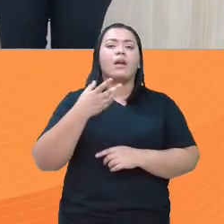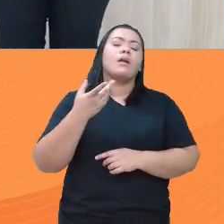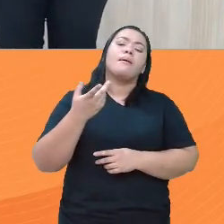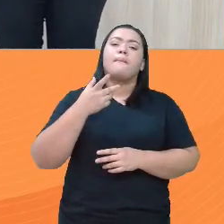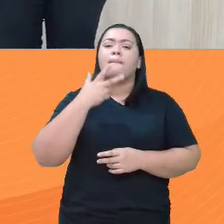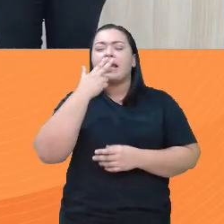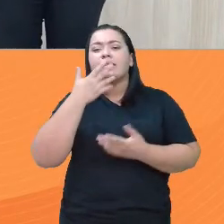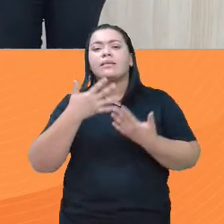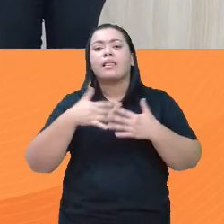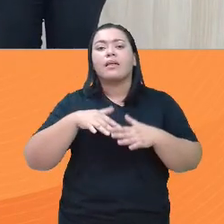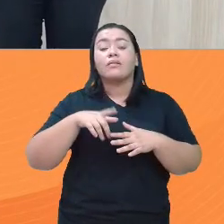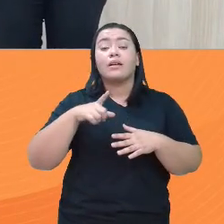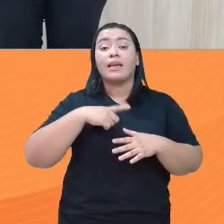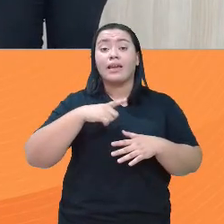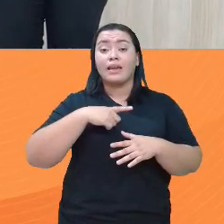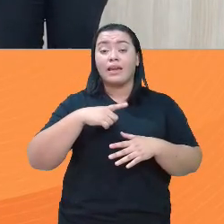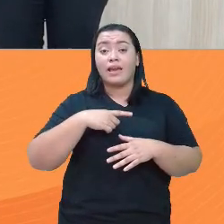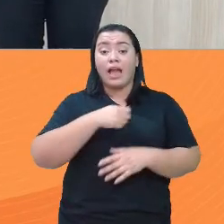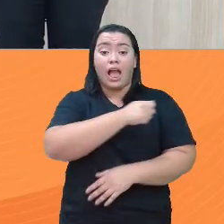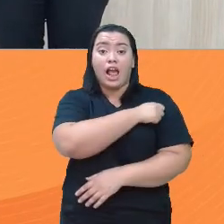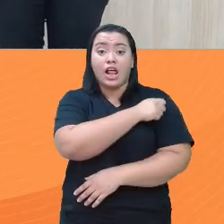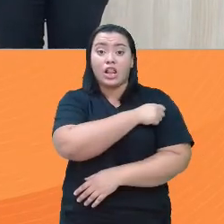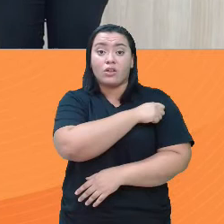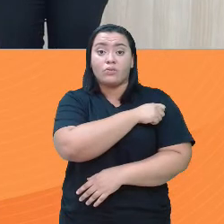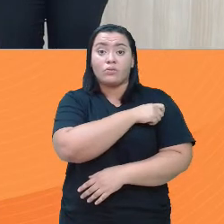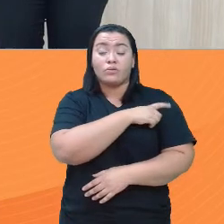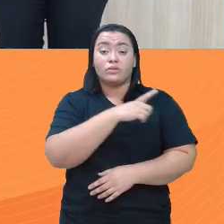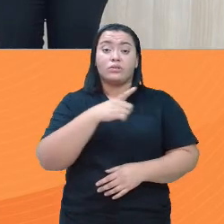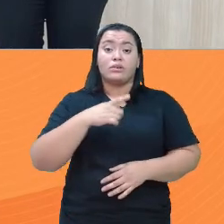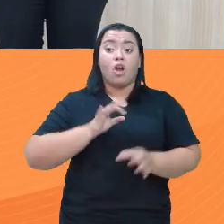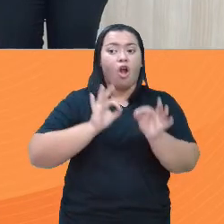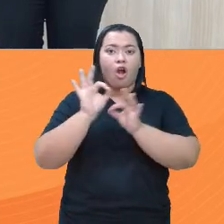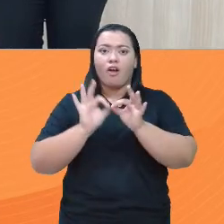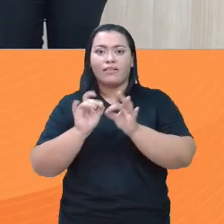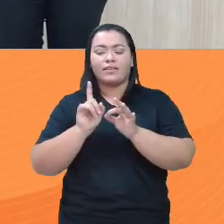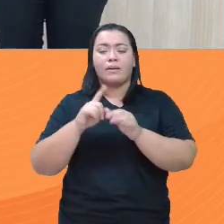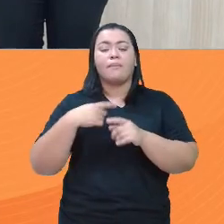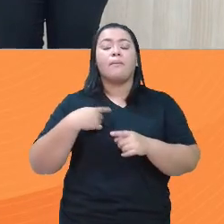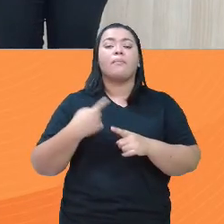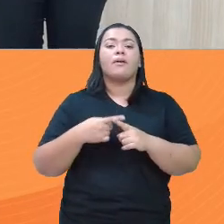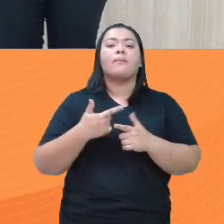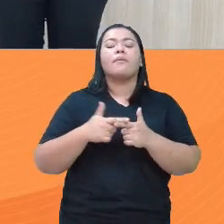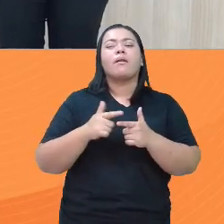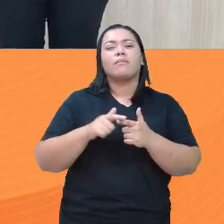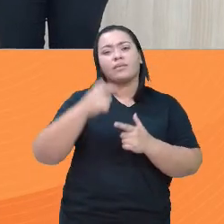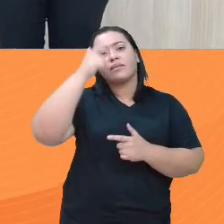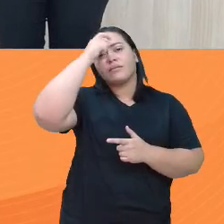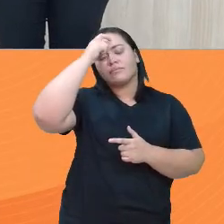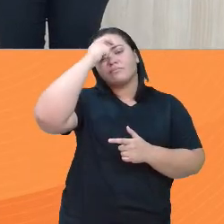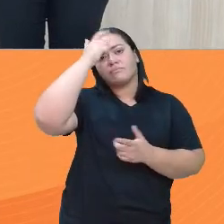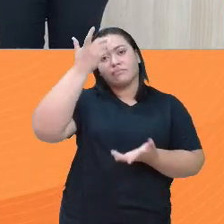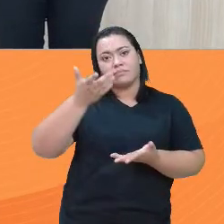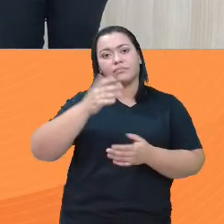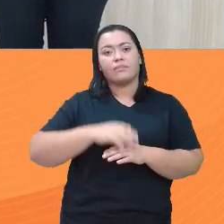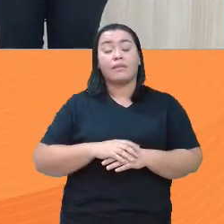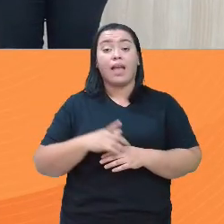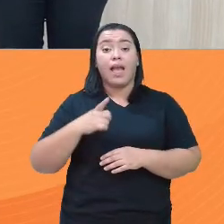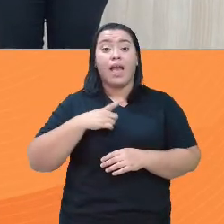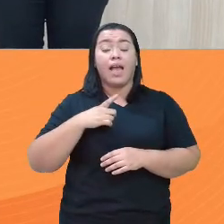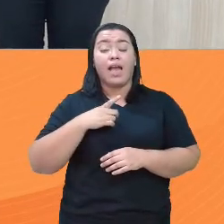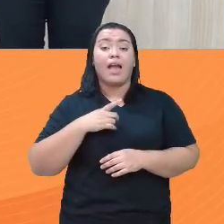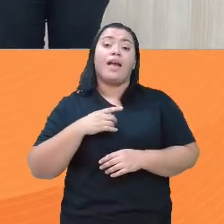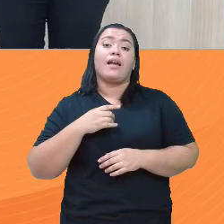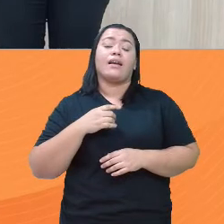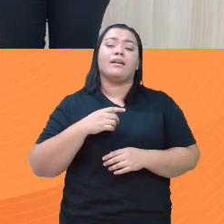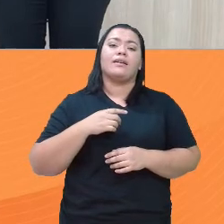uma desorganização sensorial, e os estudantes com deficiência intelectual, eles também evidenciam uma dificuldade de